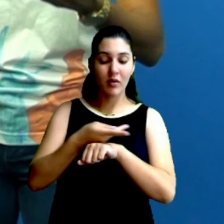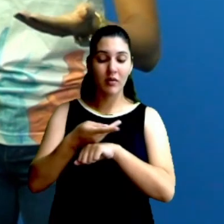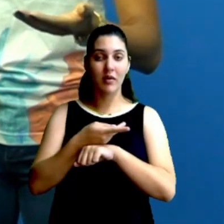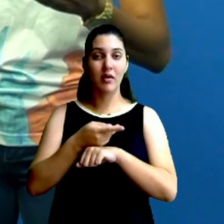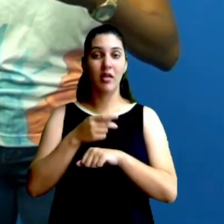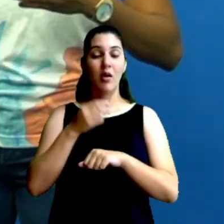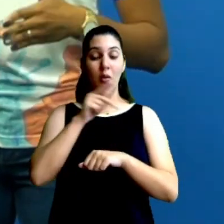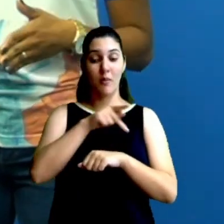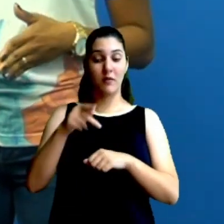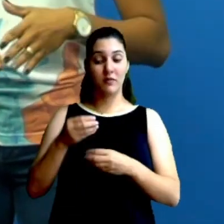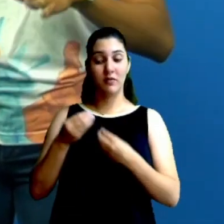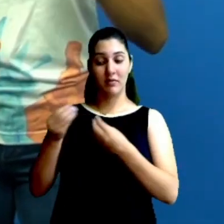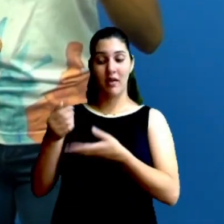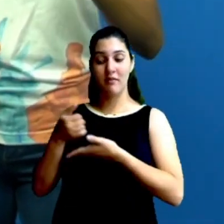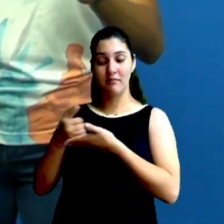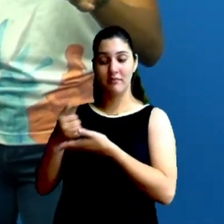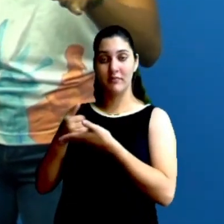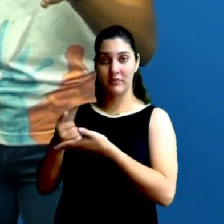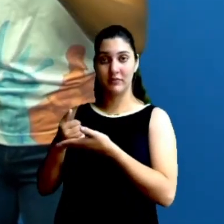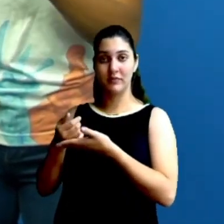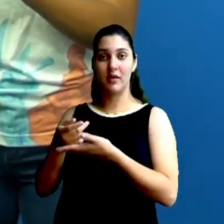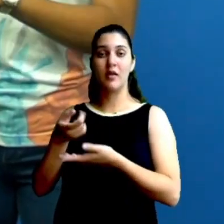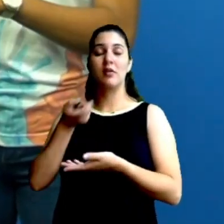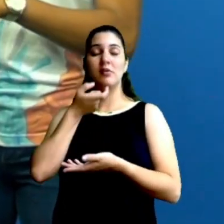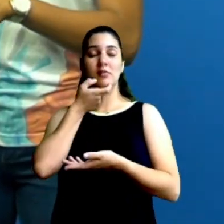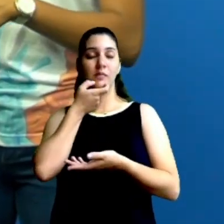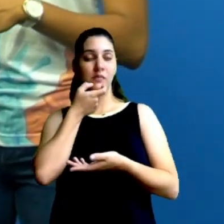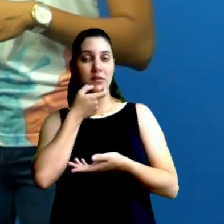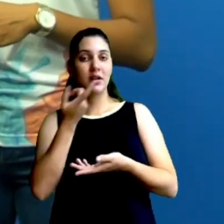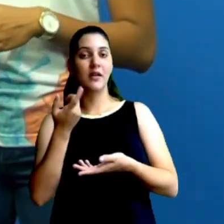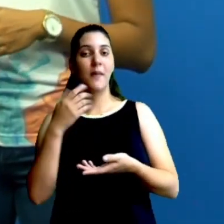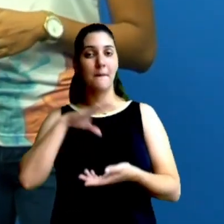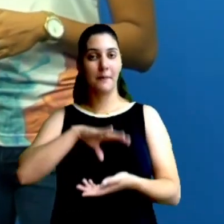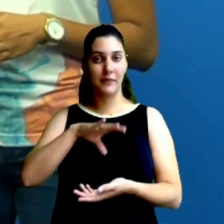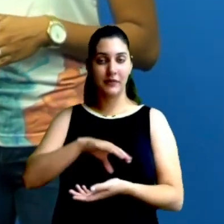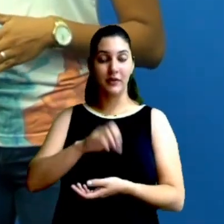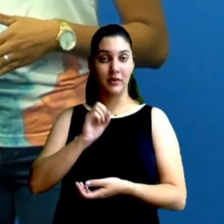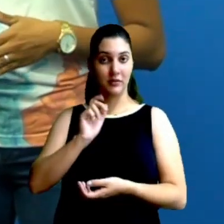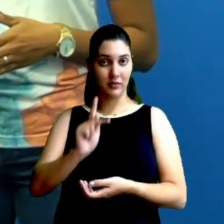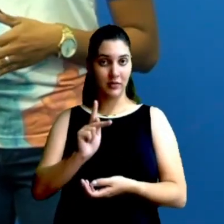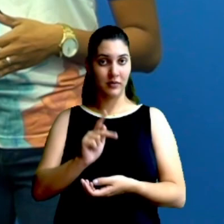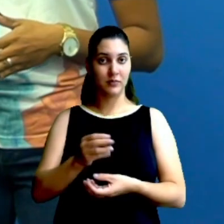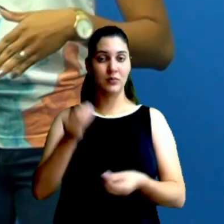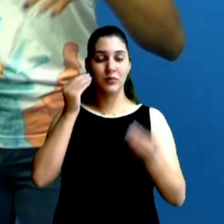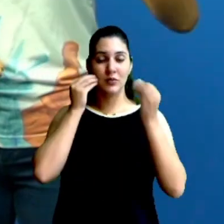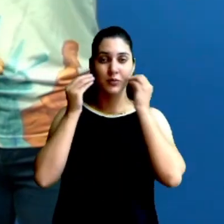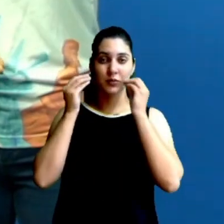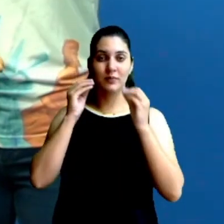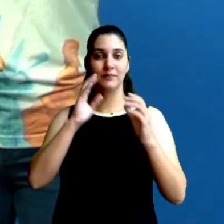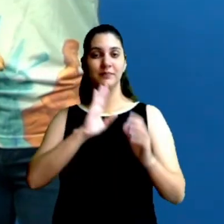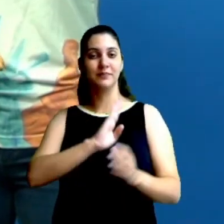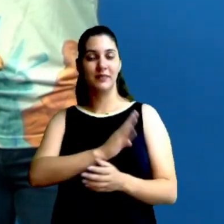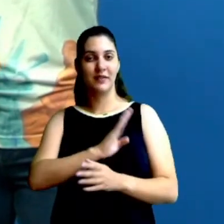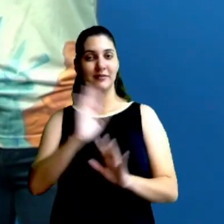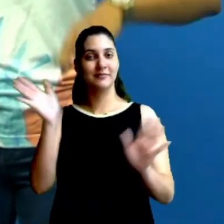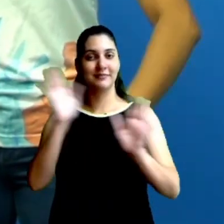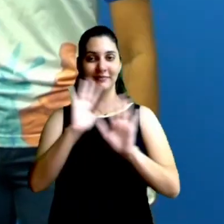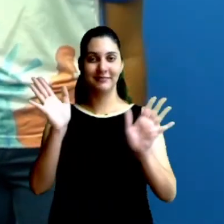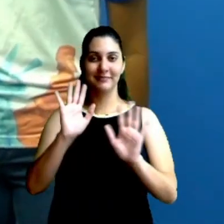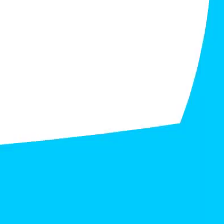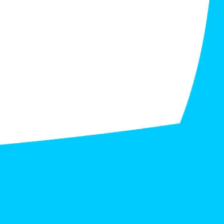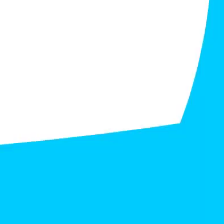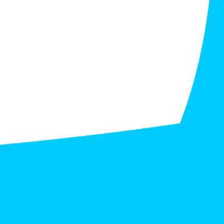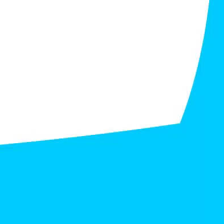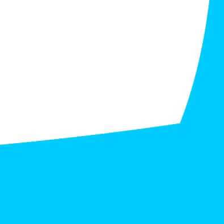reforço para você. Seja em língua inglesa, seja em língua portuguesa. Ok? Beijo no coração. Bye, bye.